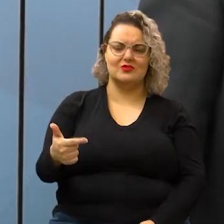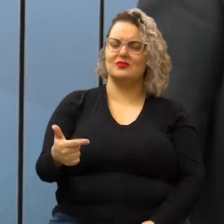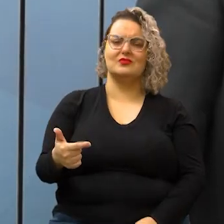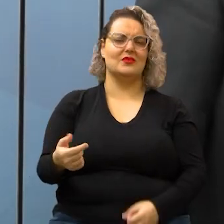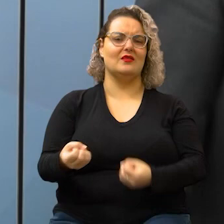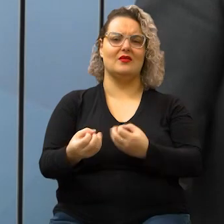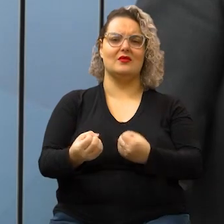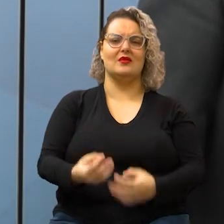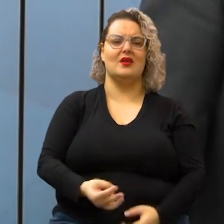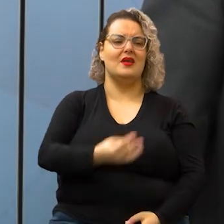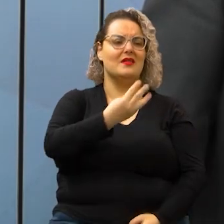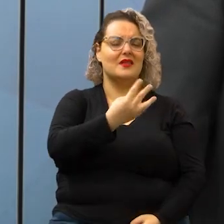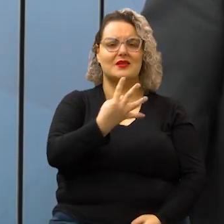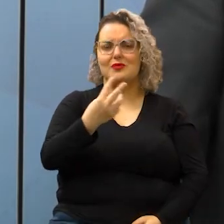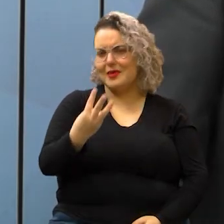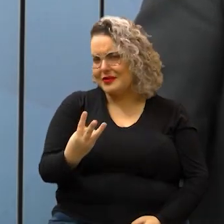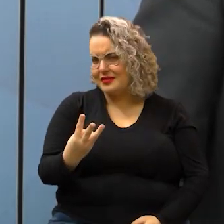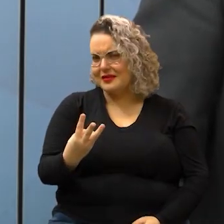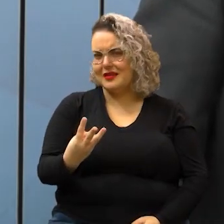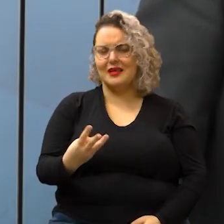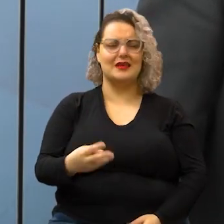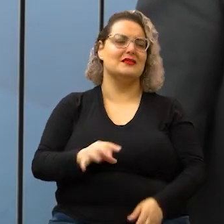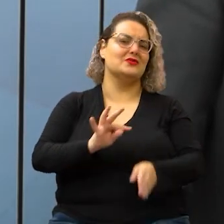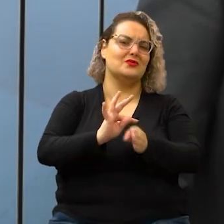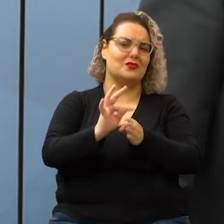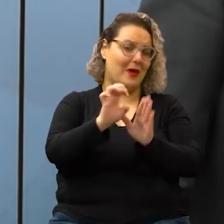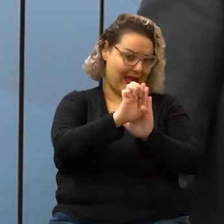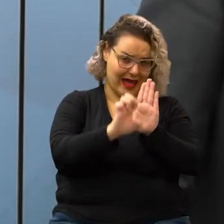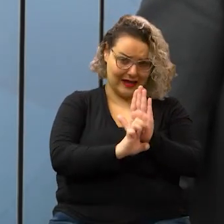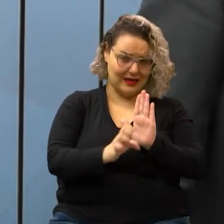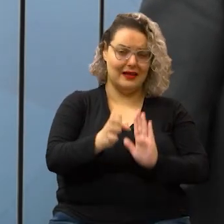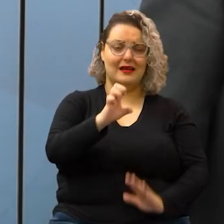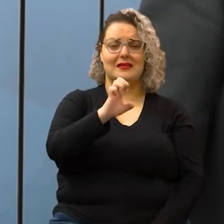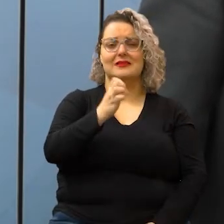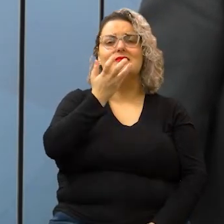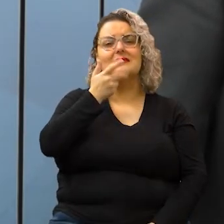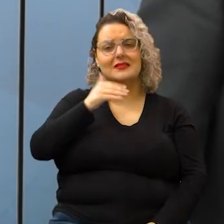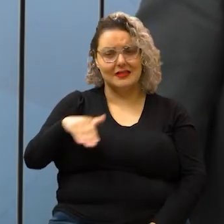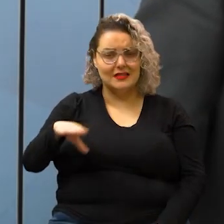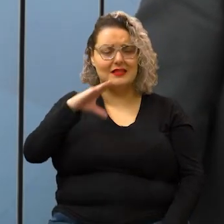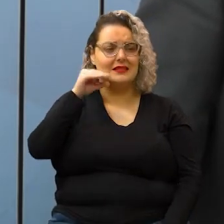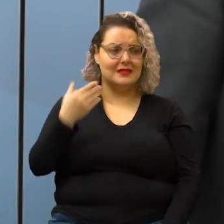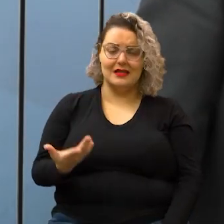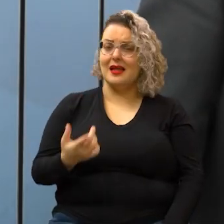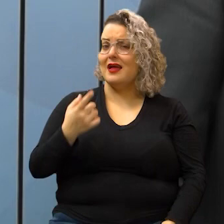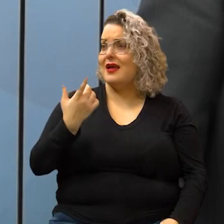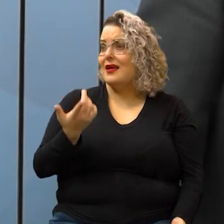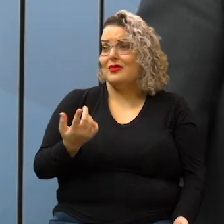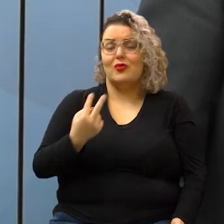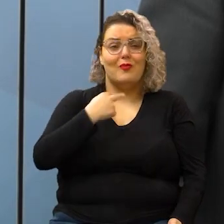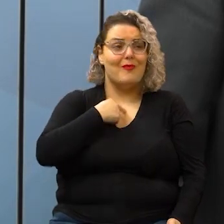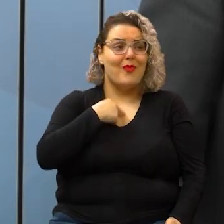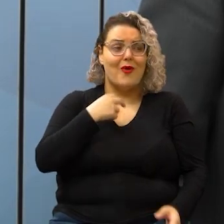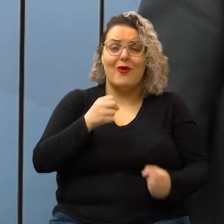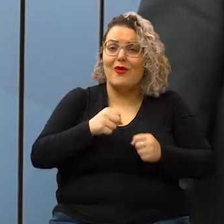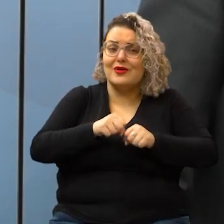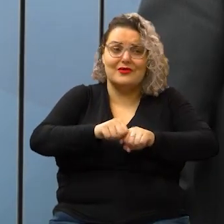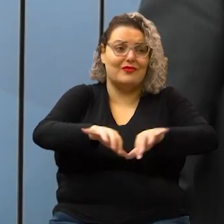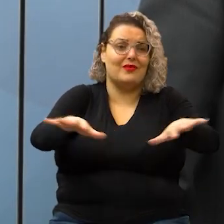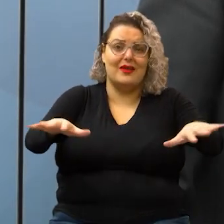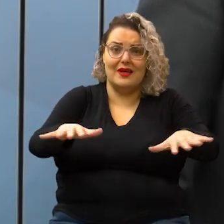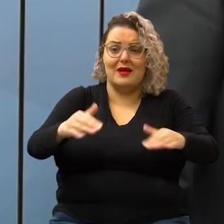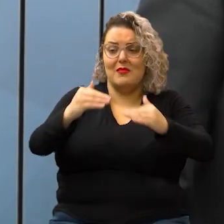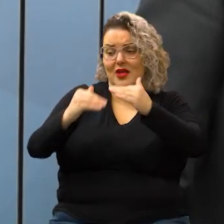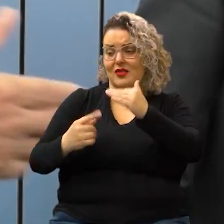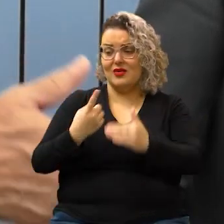Criança e do Adolescente fala que é crime fornecer a qualquer título substância que possa causar dependência, inclusive o álcool, a menor de